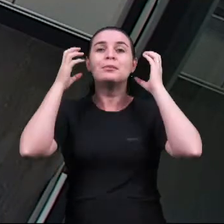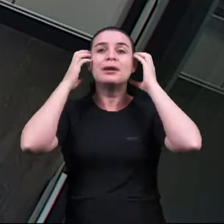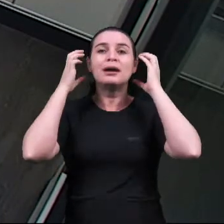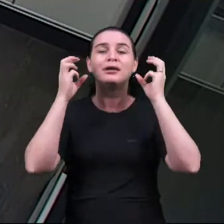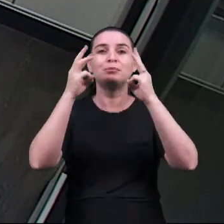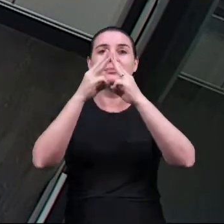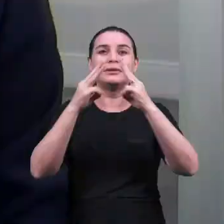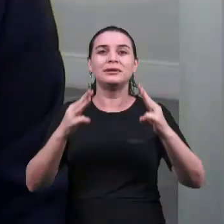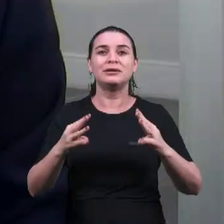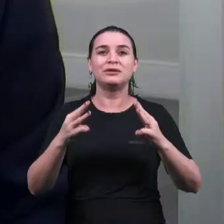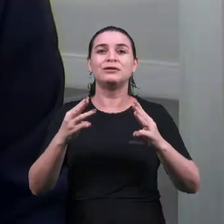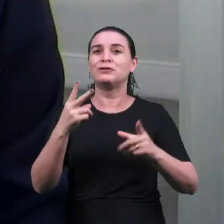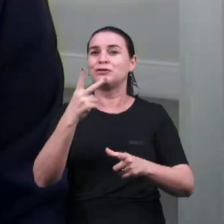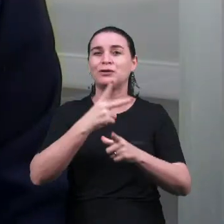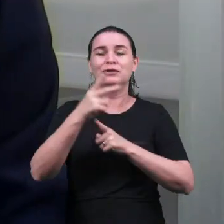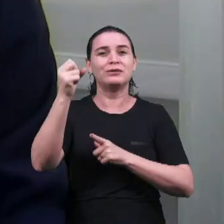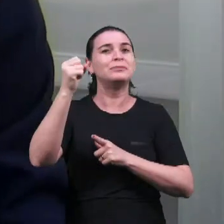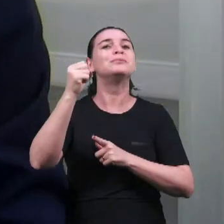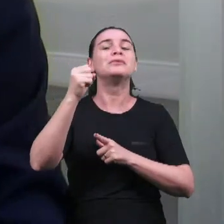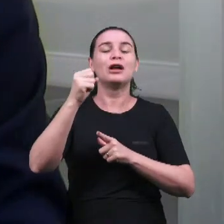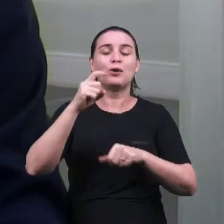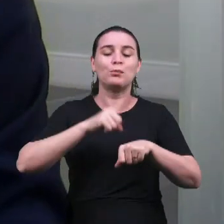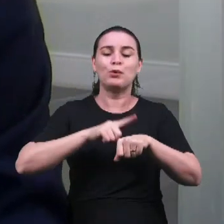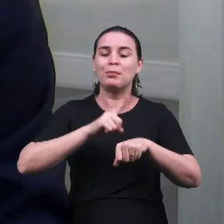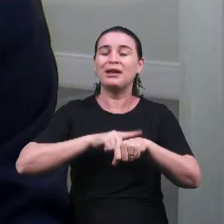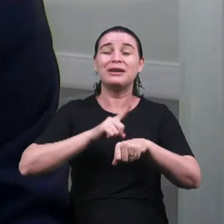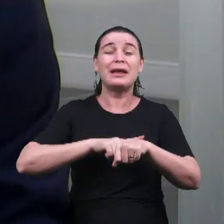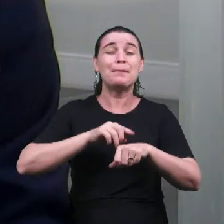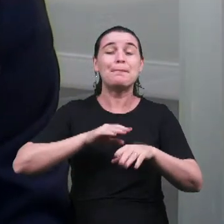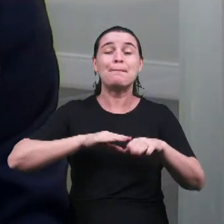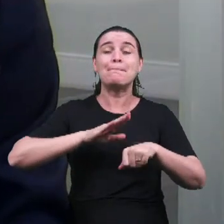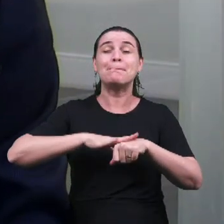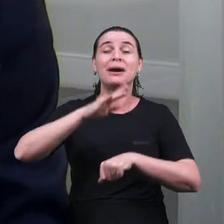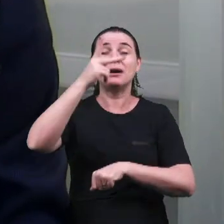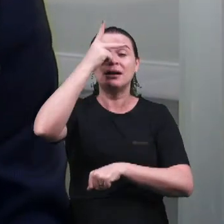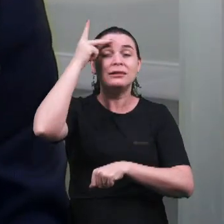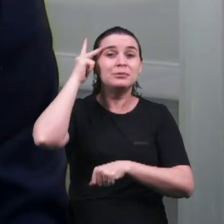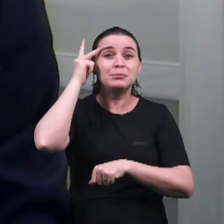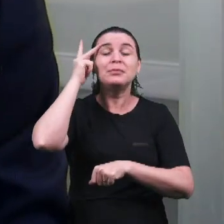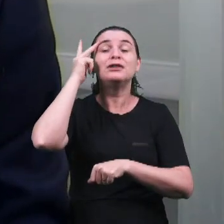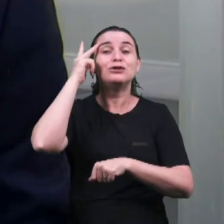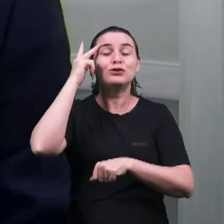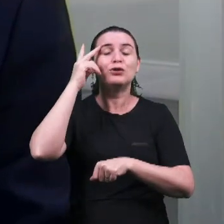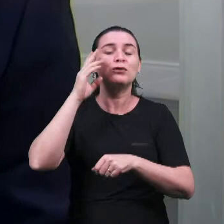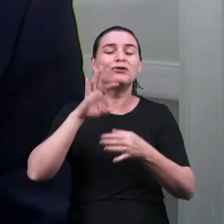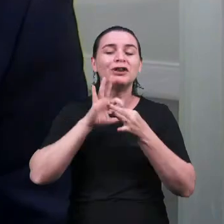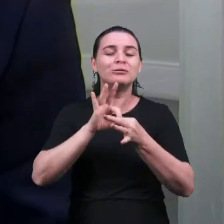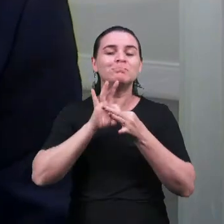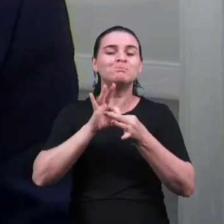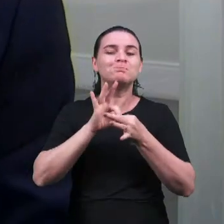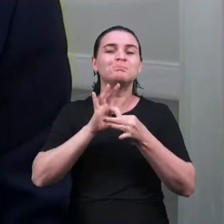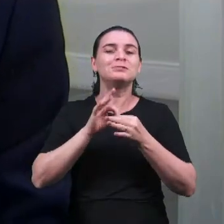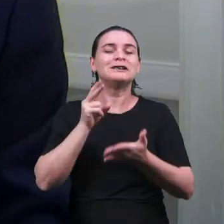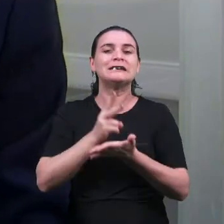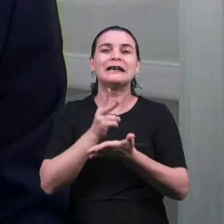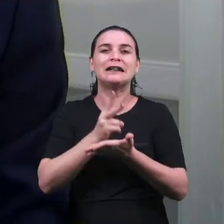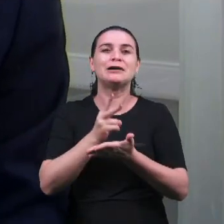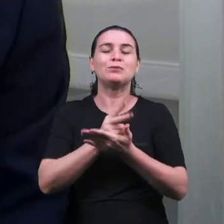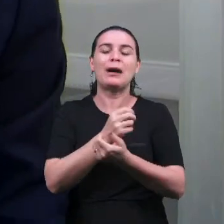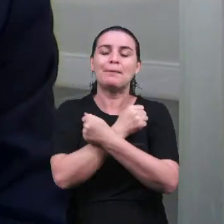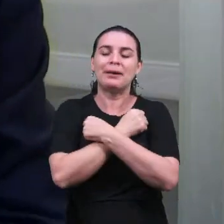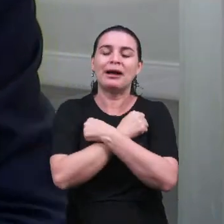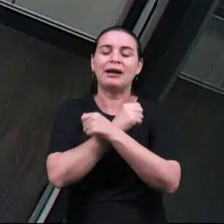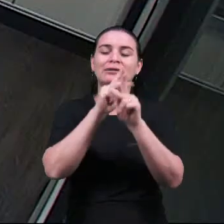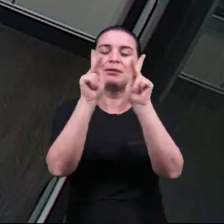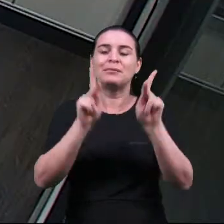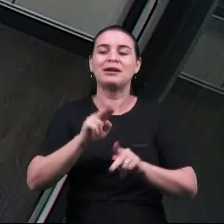maiores, acho que é a maior, uma das maiores audiências da rádio. A madrugada hoje tem irmãos que não vivem mais sem ela. Mas um abraço, Kleber. Obrigado. Abraço a todos, paz do